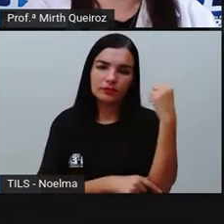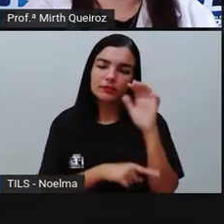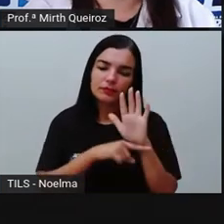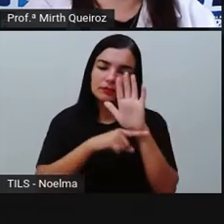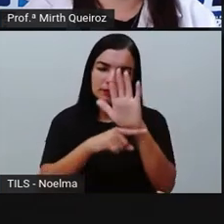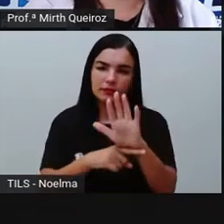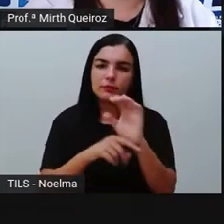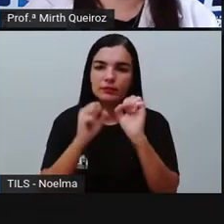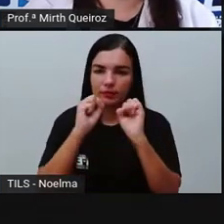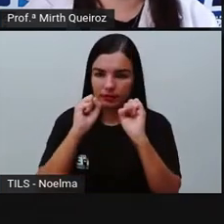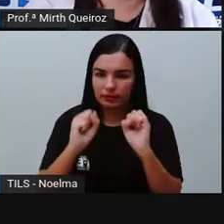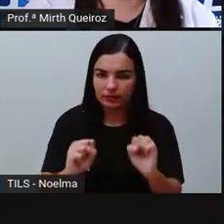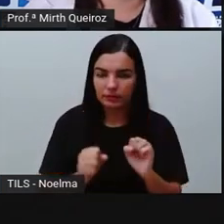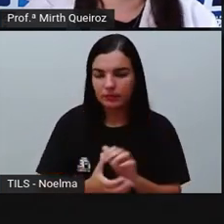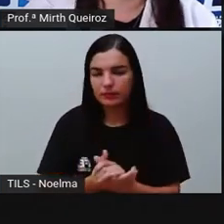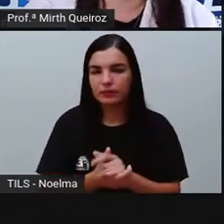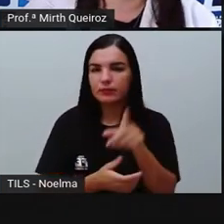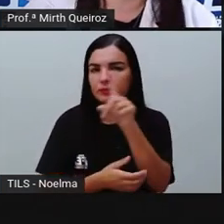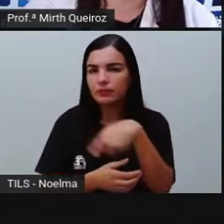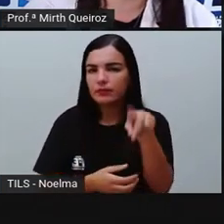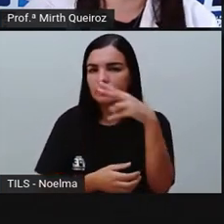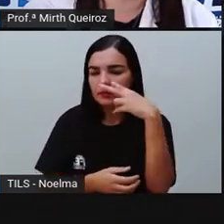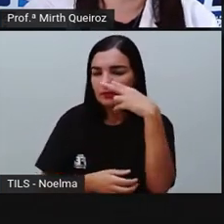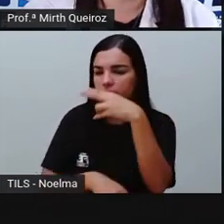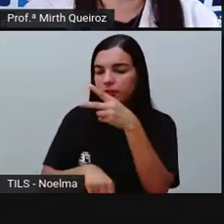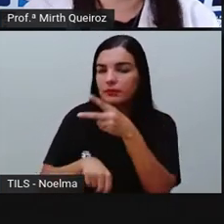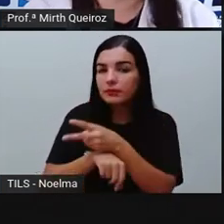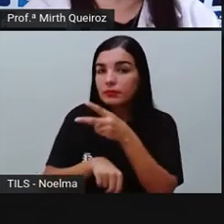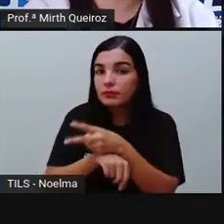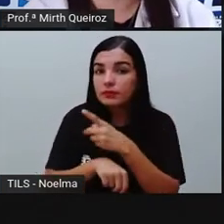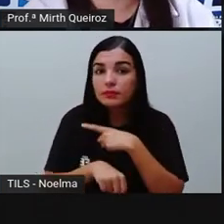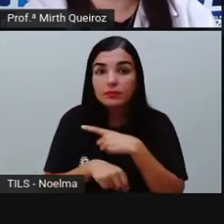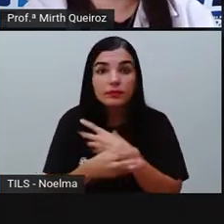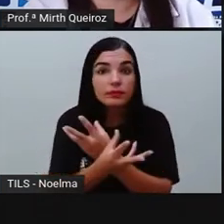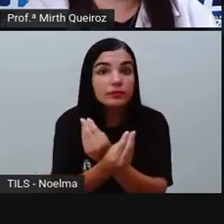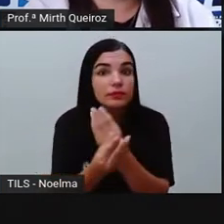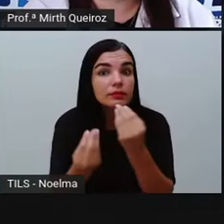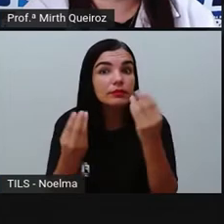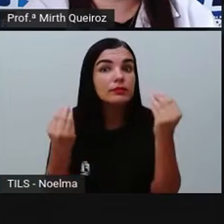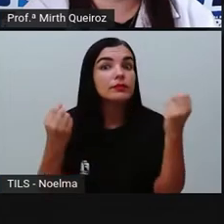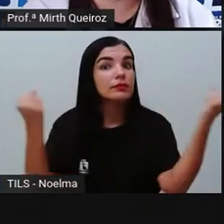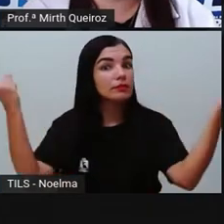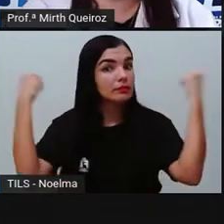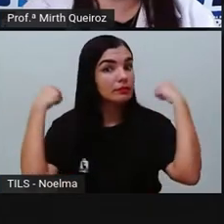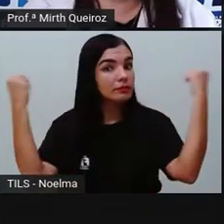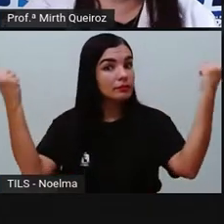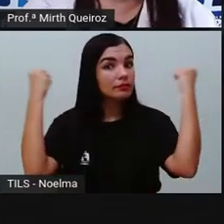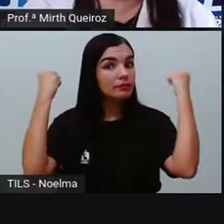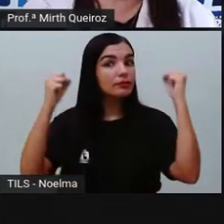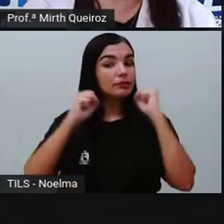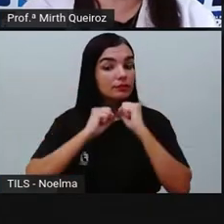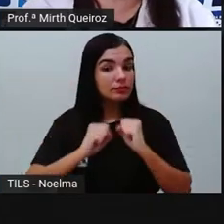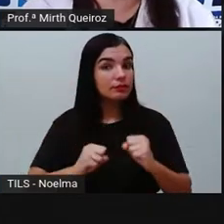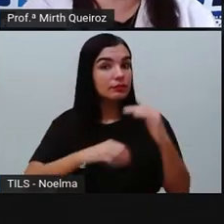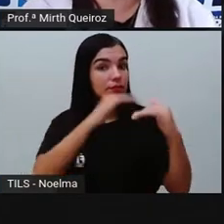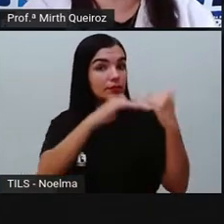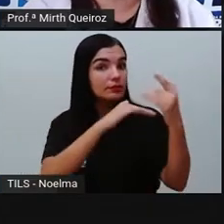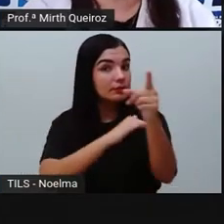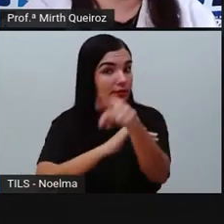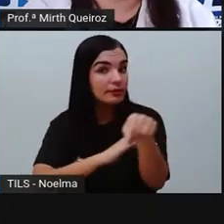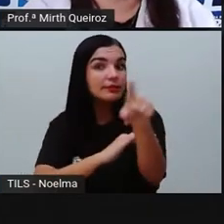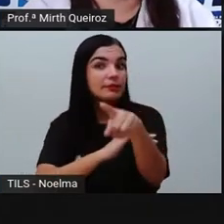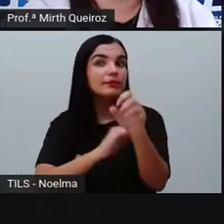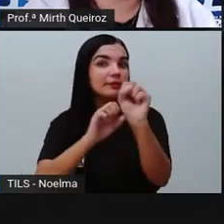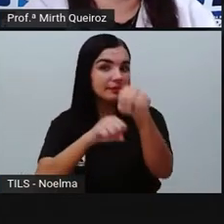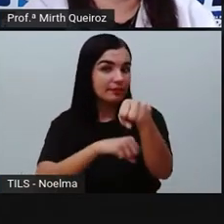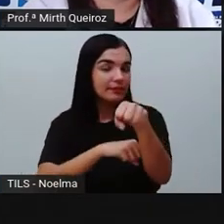vai ajudar. E aí vocês viram a partir do vídeo que existem vários tipos de atividades físicas que podem ser desenvolvidas por você, né?